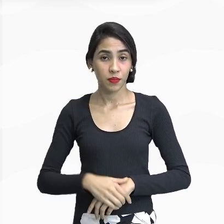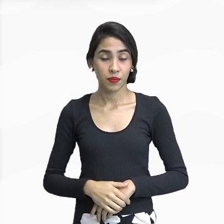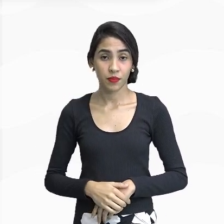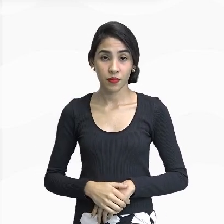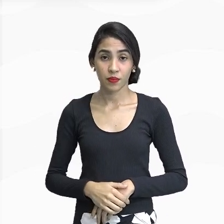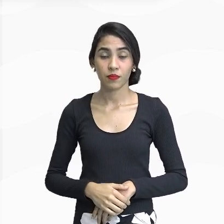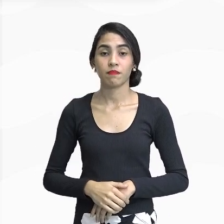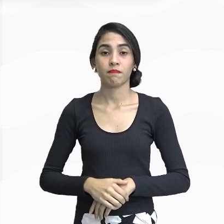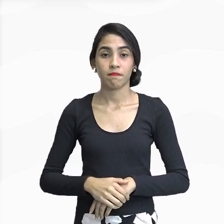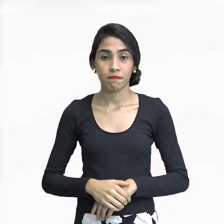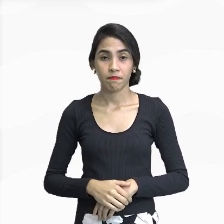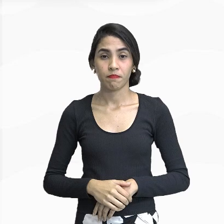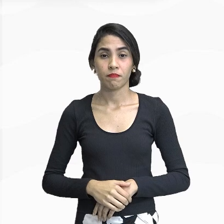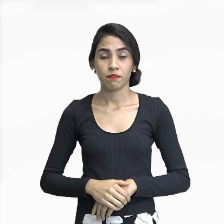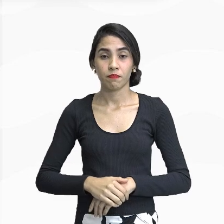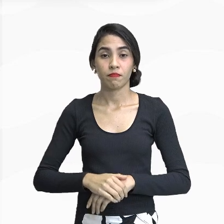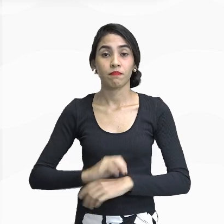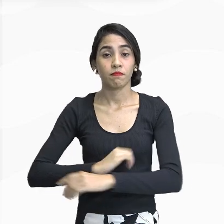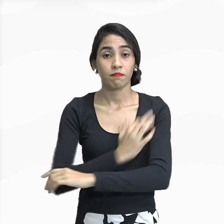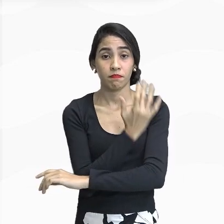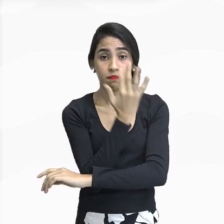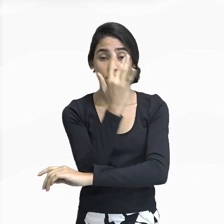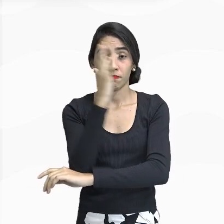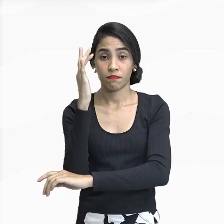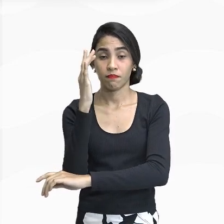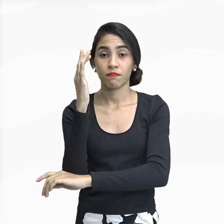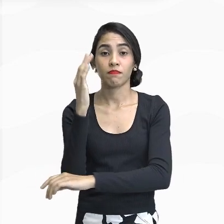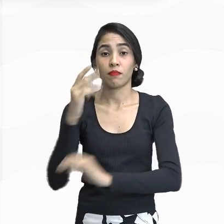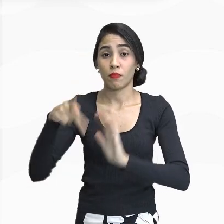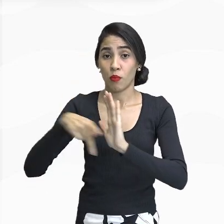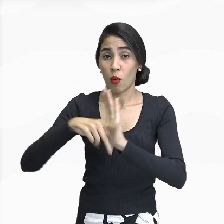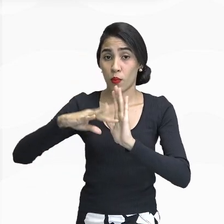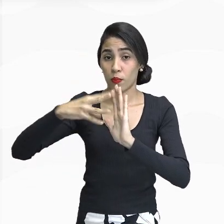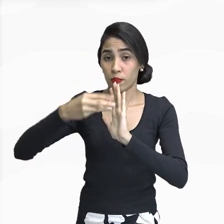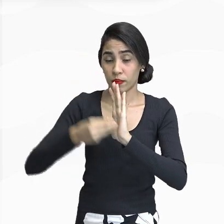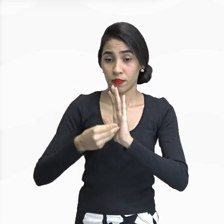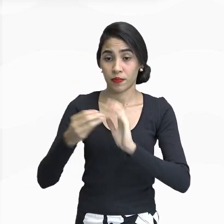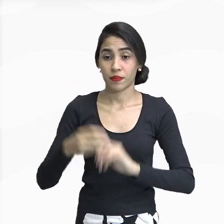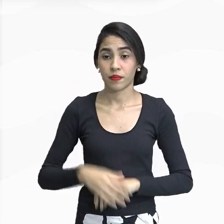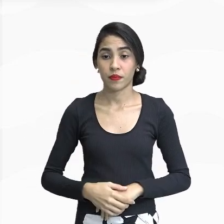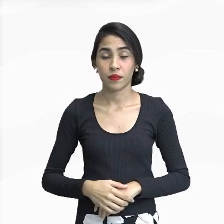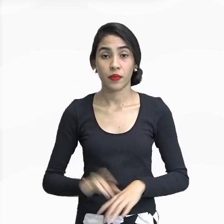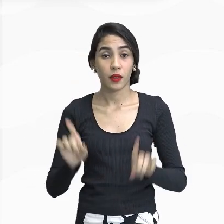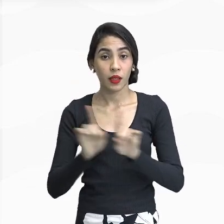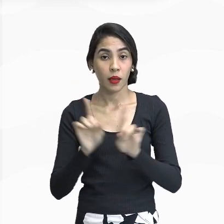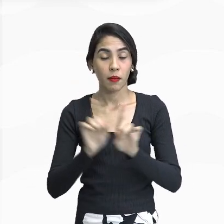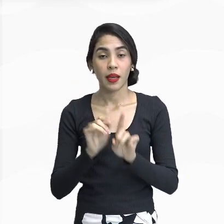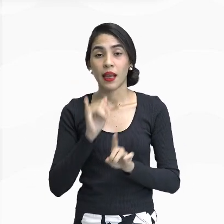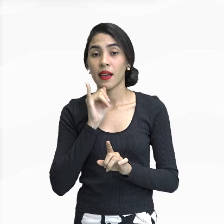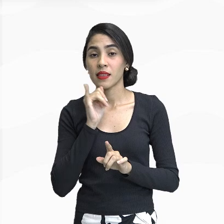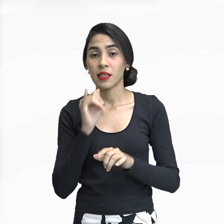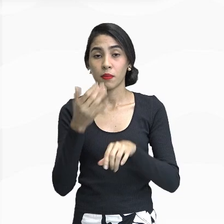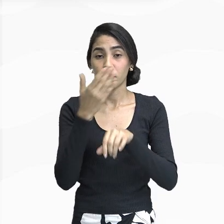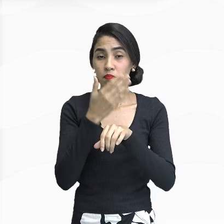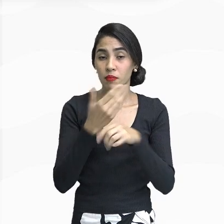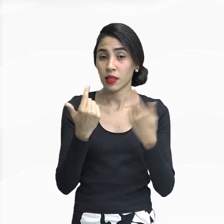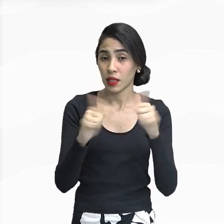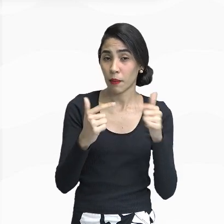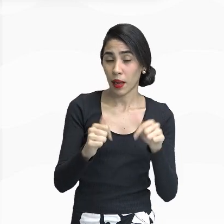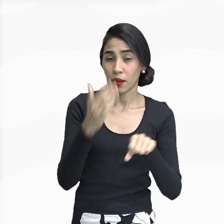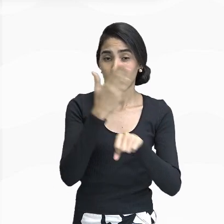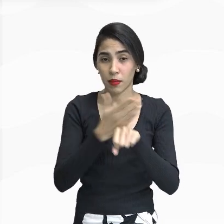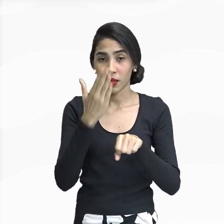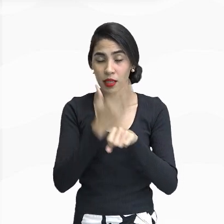conta da floresta amazônica, tá? E isso vem também com as atividades que são praticadas, porque